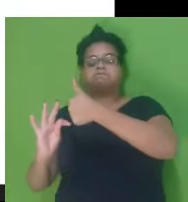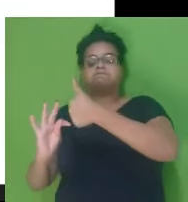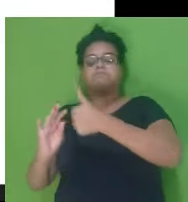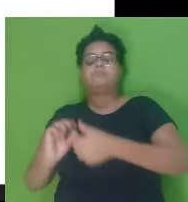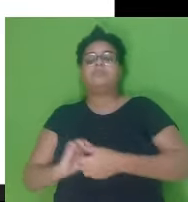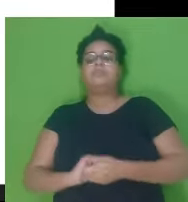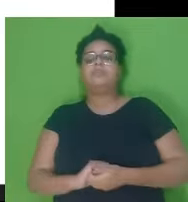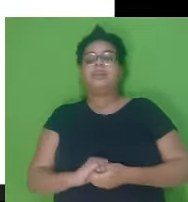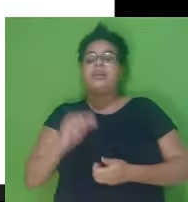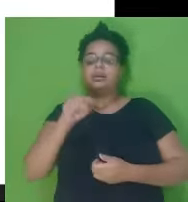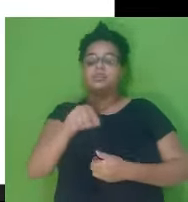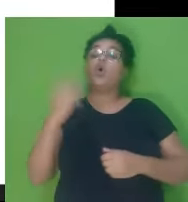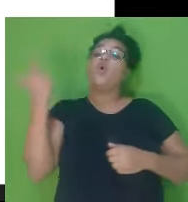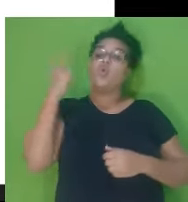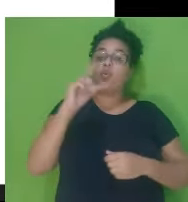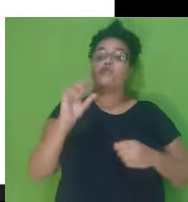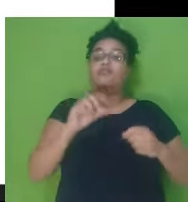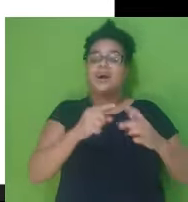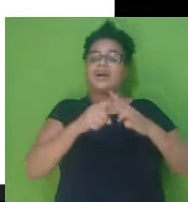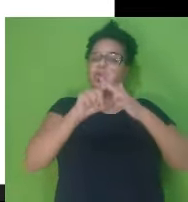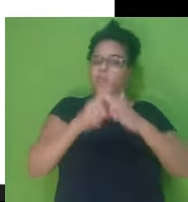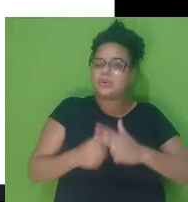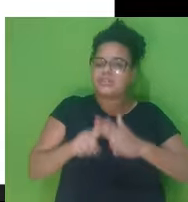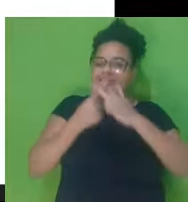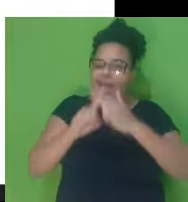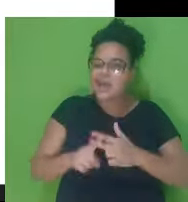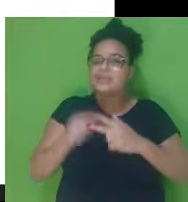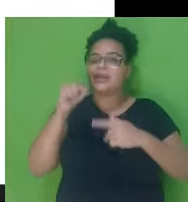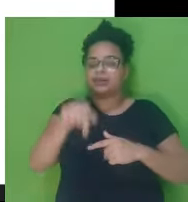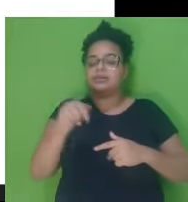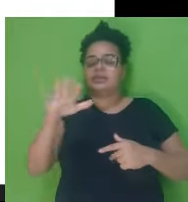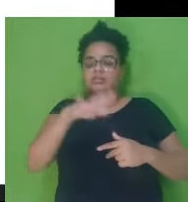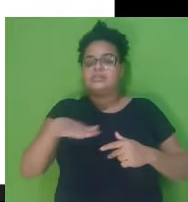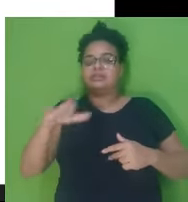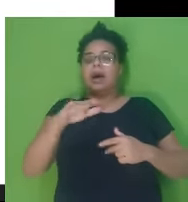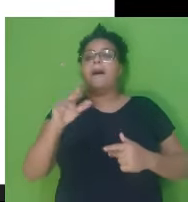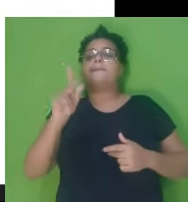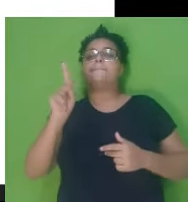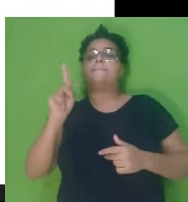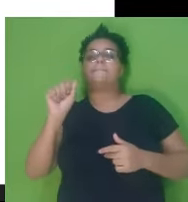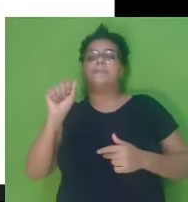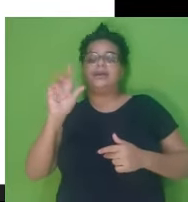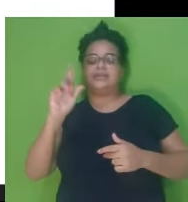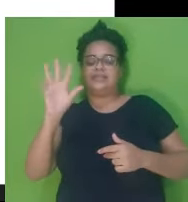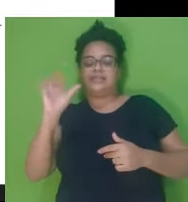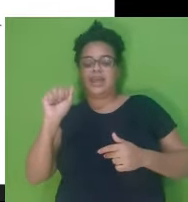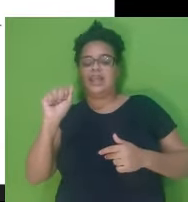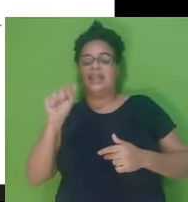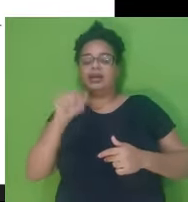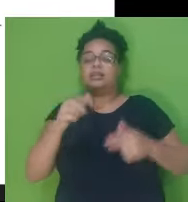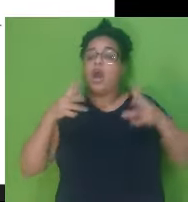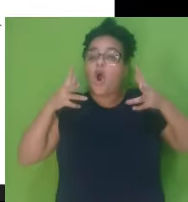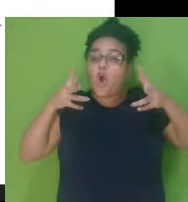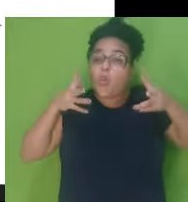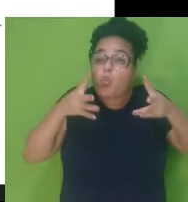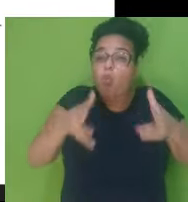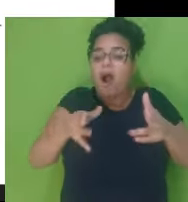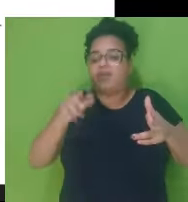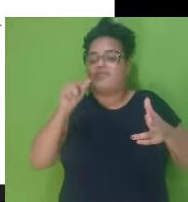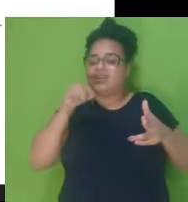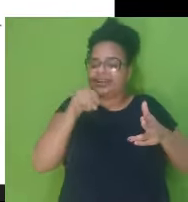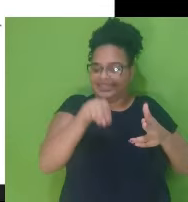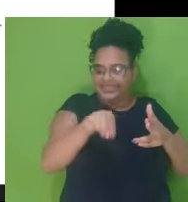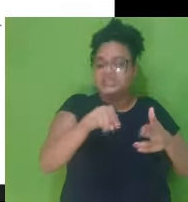t. Né? Então, aí eu conserto aqui essa parcela, né, que aí vai ficar